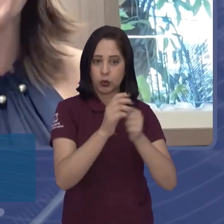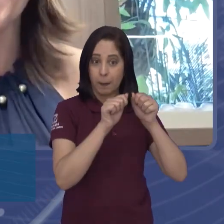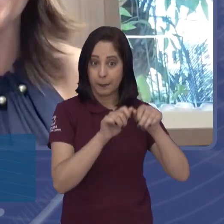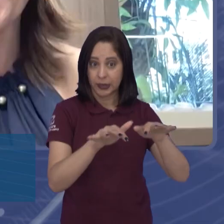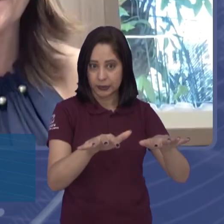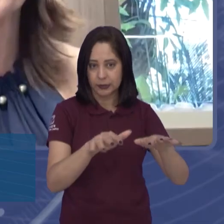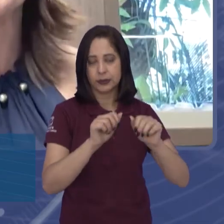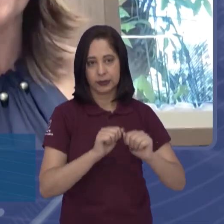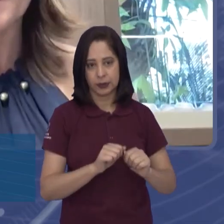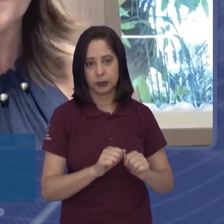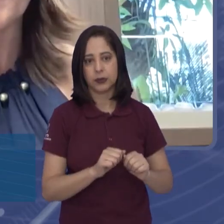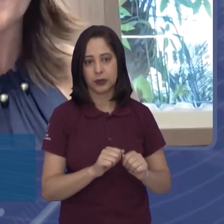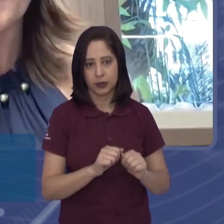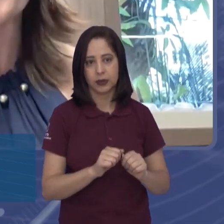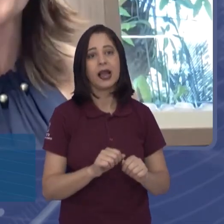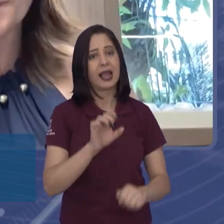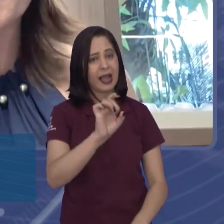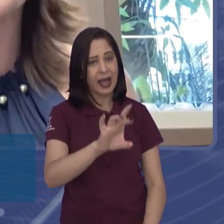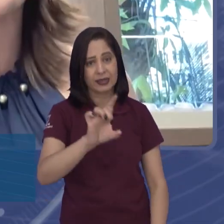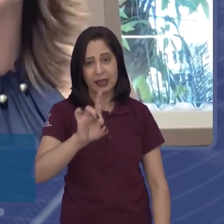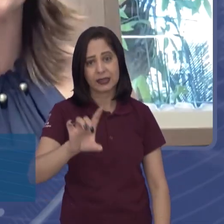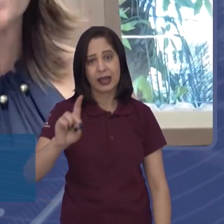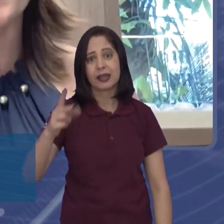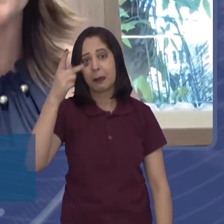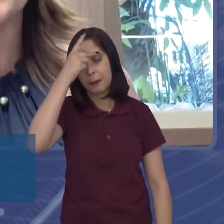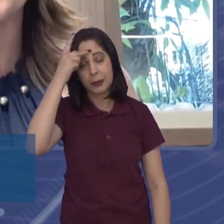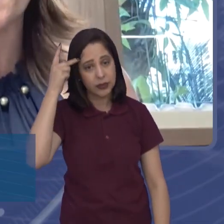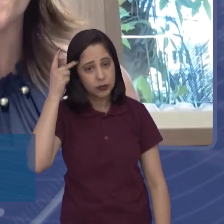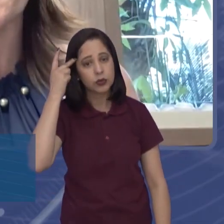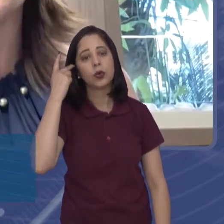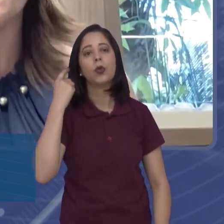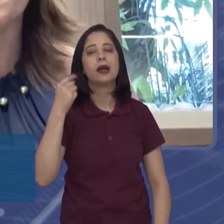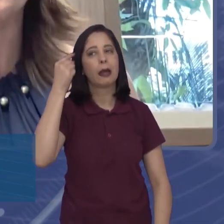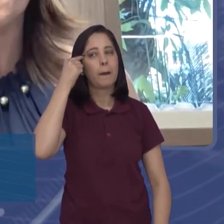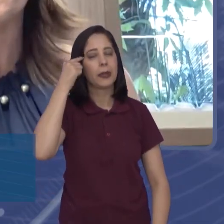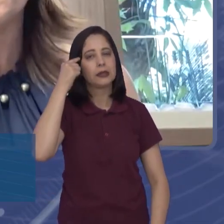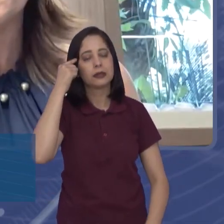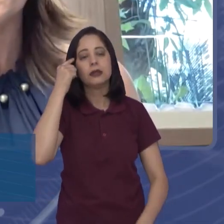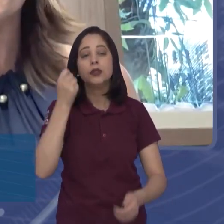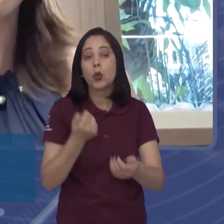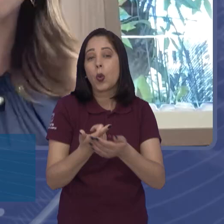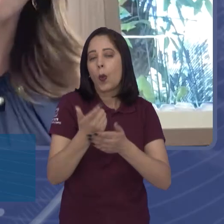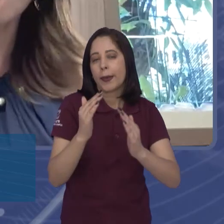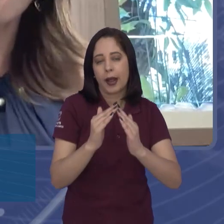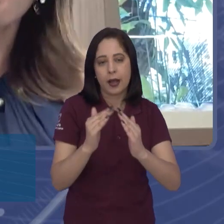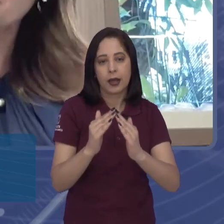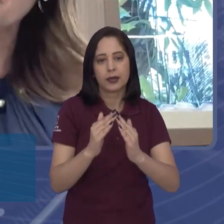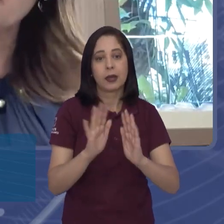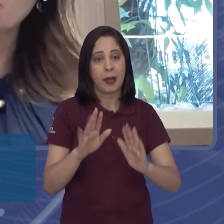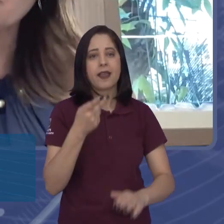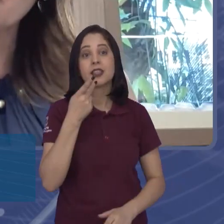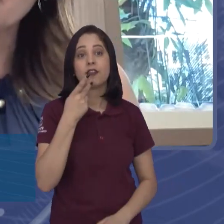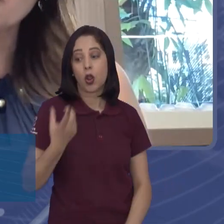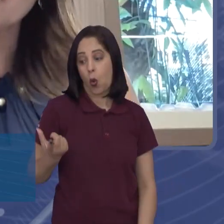estão valorizando mais isso, cada um a sua realidade, né? Onde pode morar, enfim. A gente falou dos preços aqui de